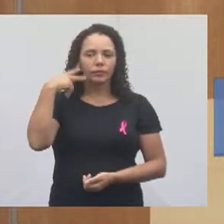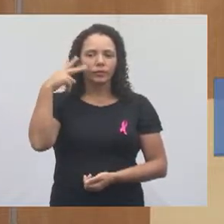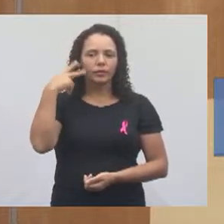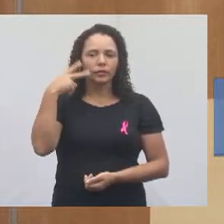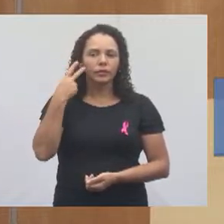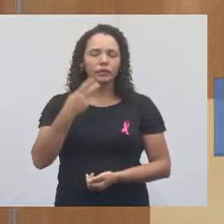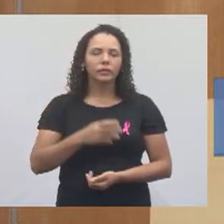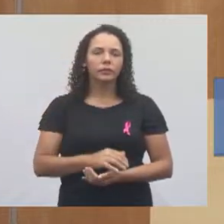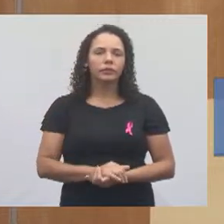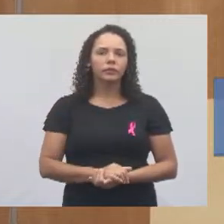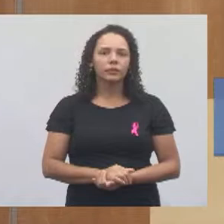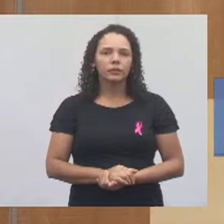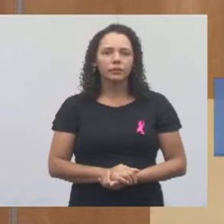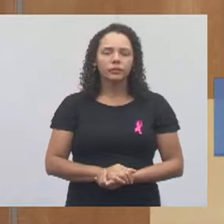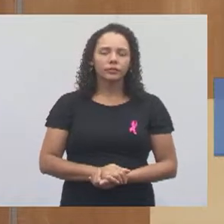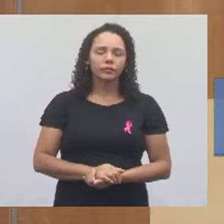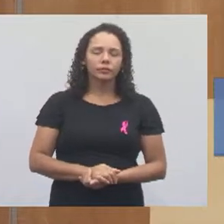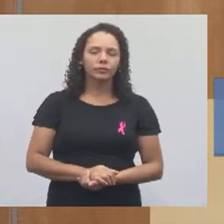aqui estão.